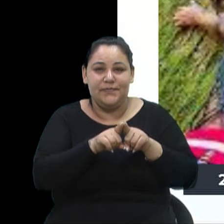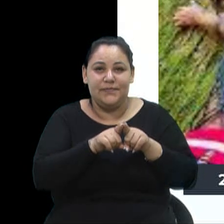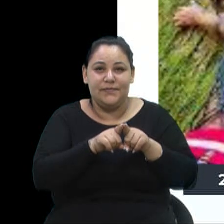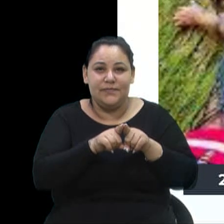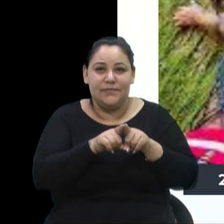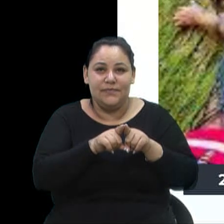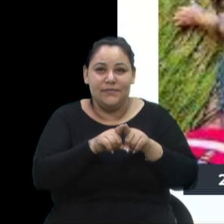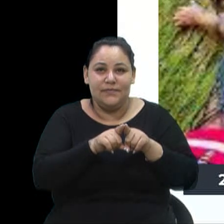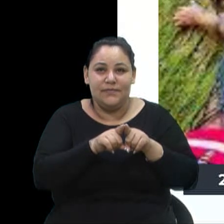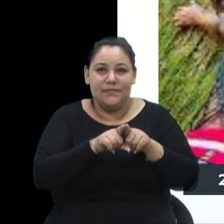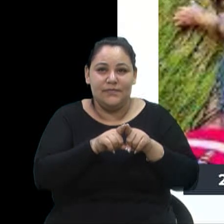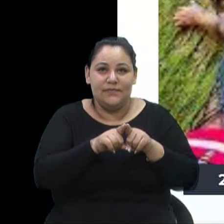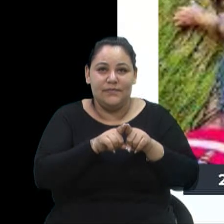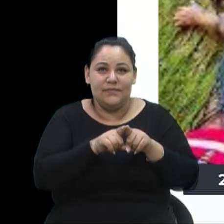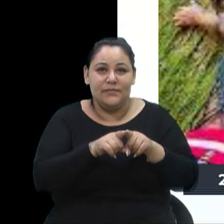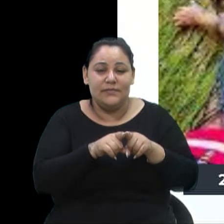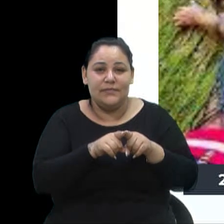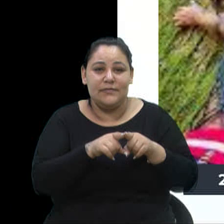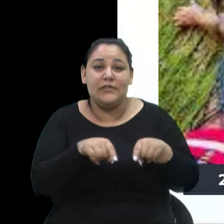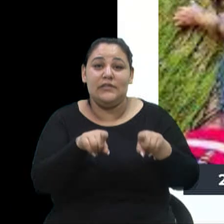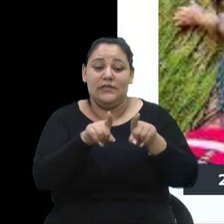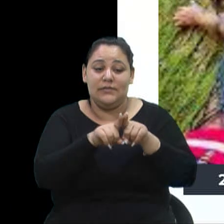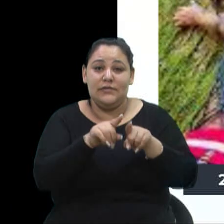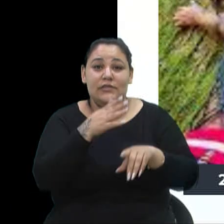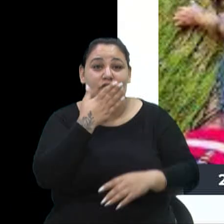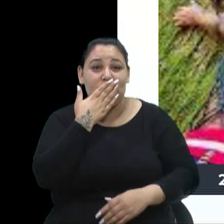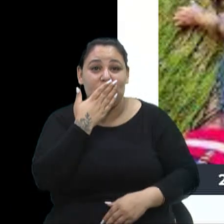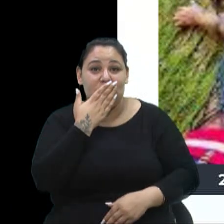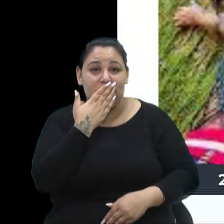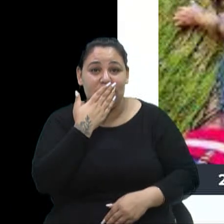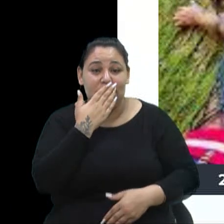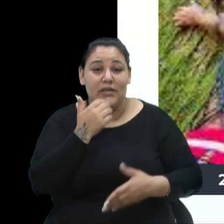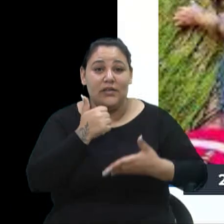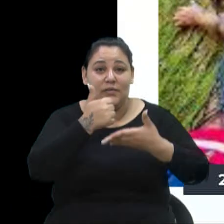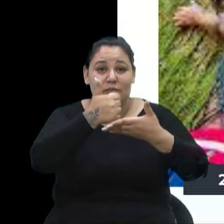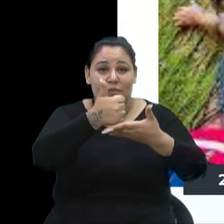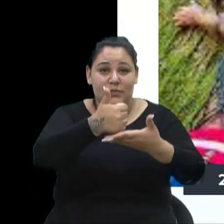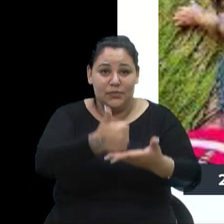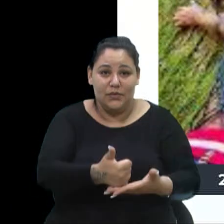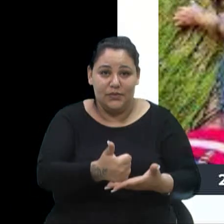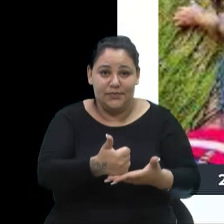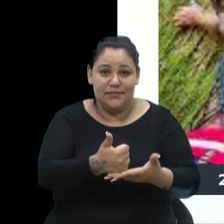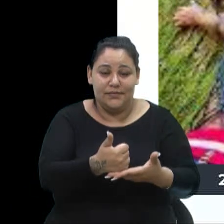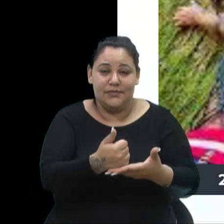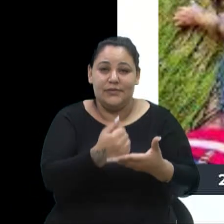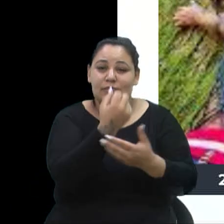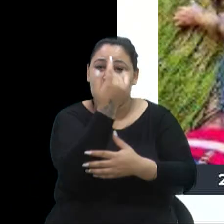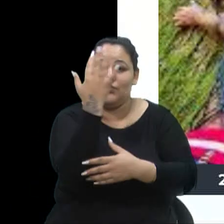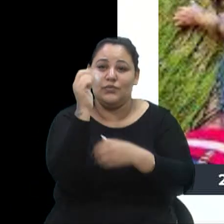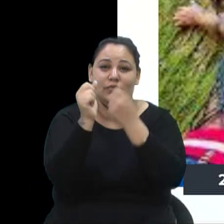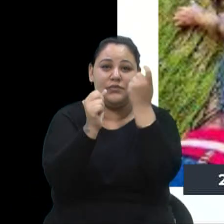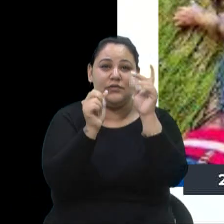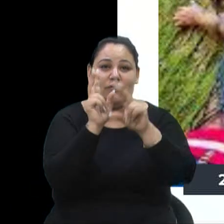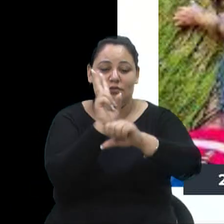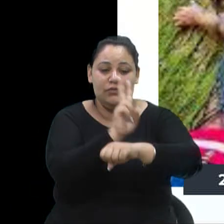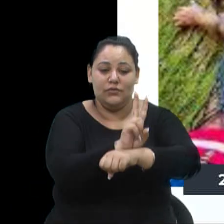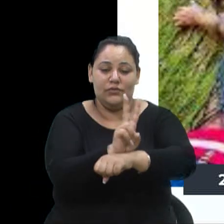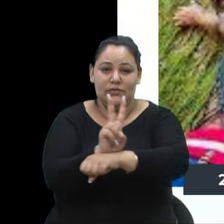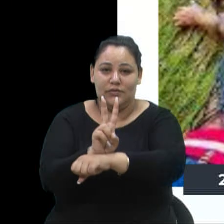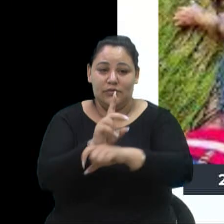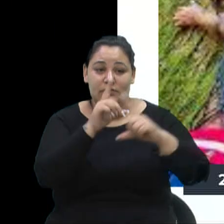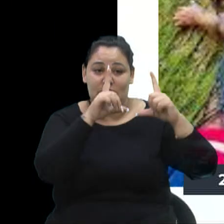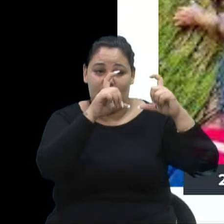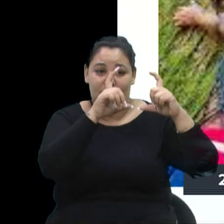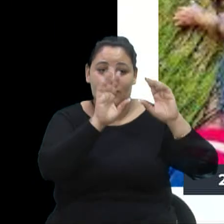Na contramão do agronegócio, indígenas lutam pela preservação e reflorestamento. Essa imagem fala por si.